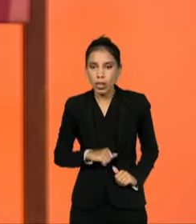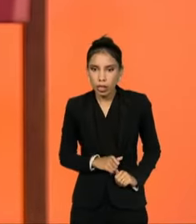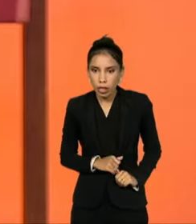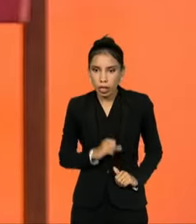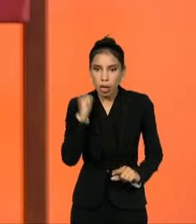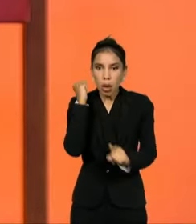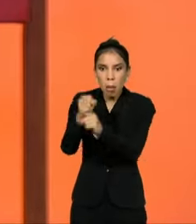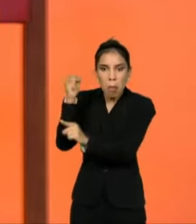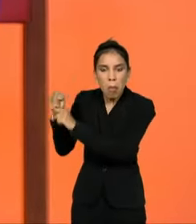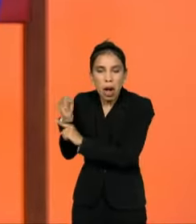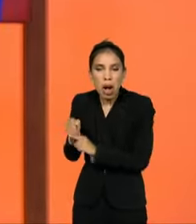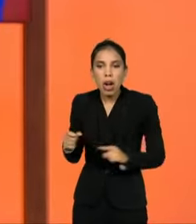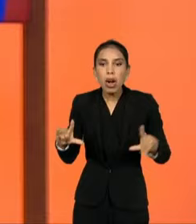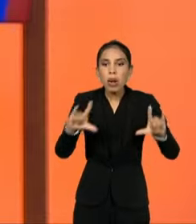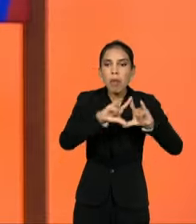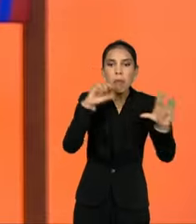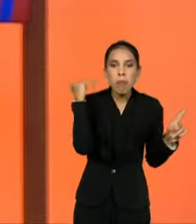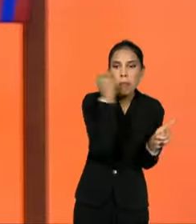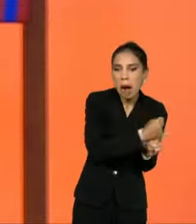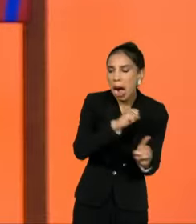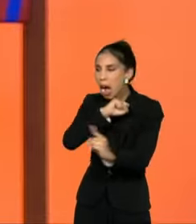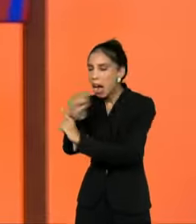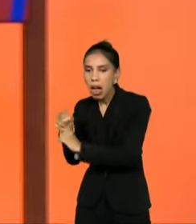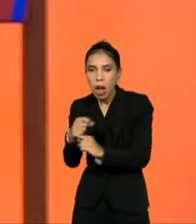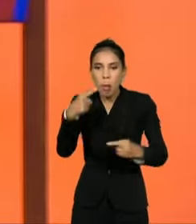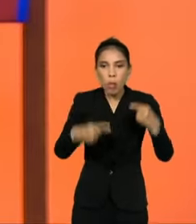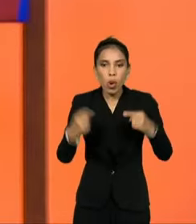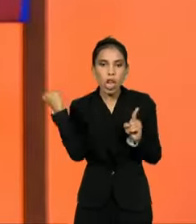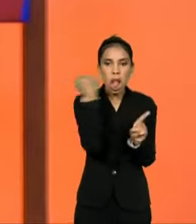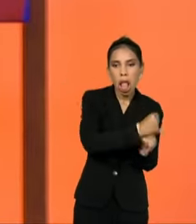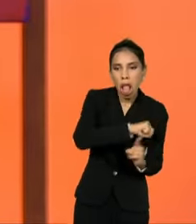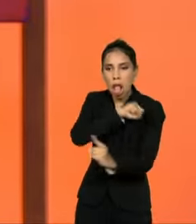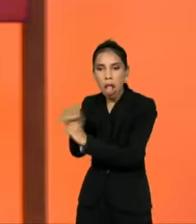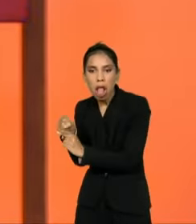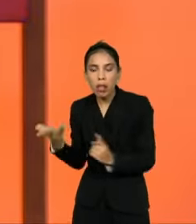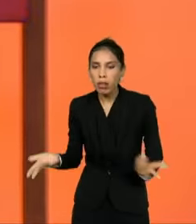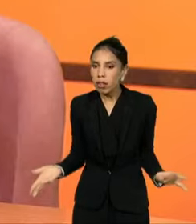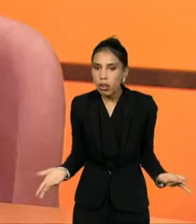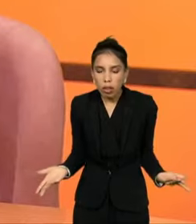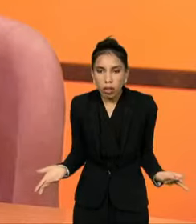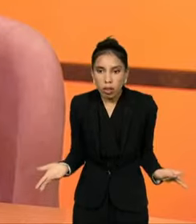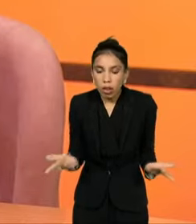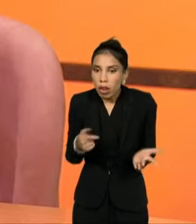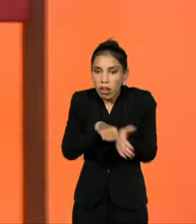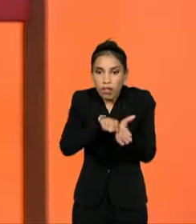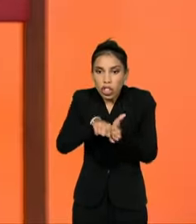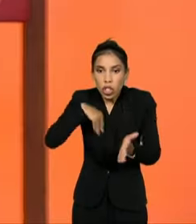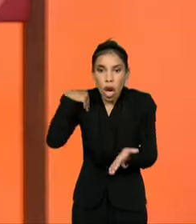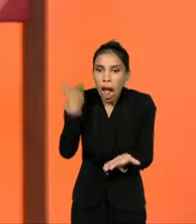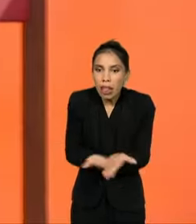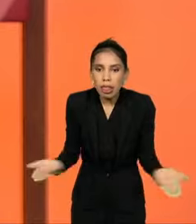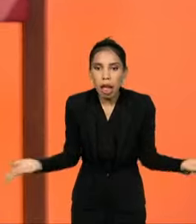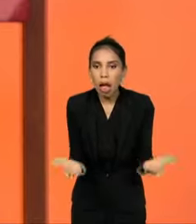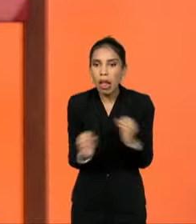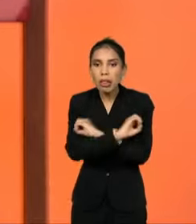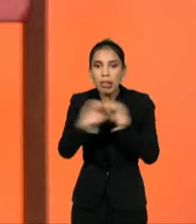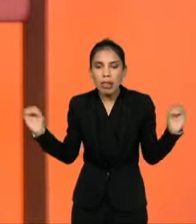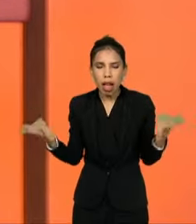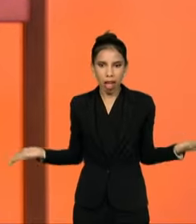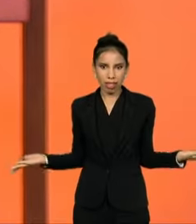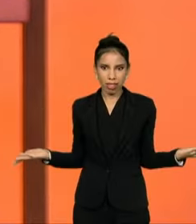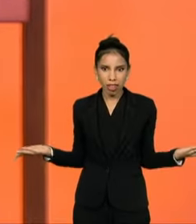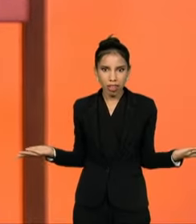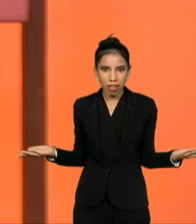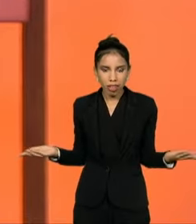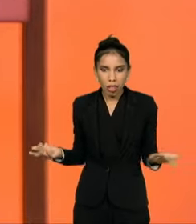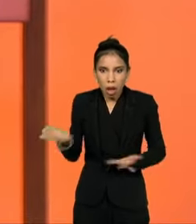bicheiros mataram bicheiro, quantos milicianos mataram miliciano, quantos políticos mataram políticos, e não necessariamente uma coisa diferente da outra, né?